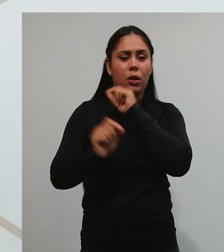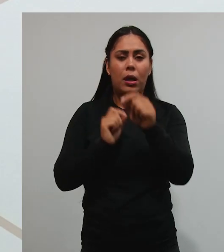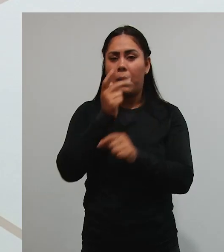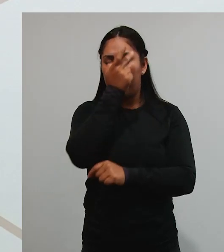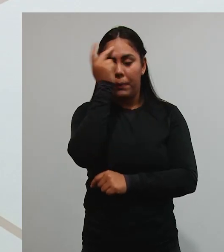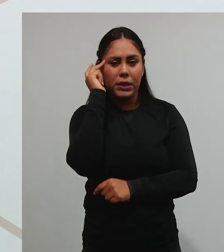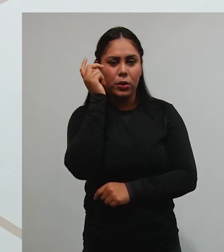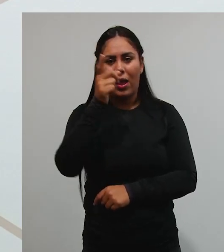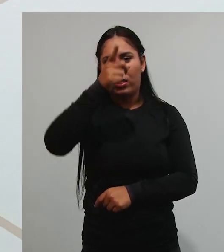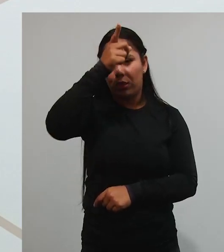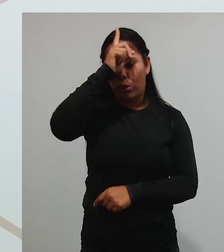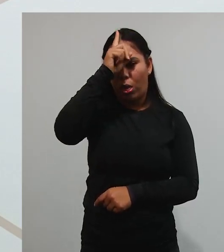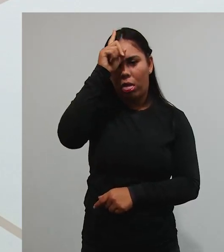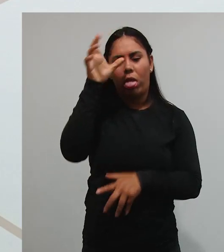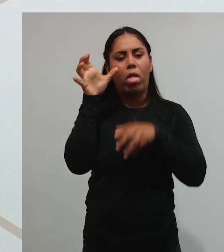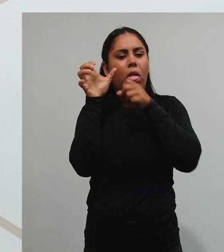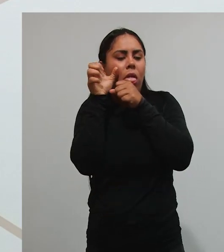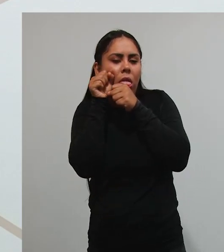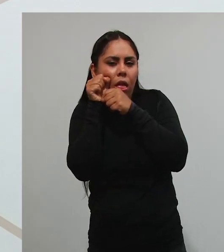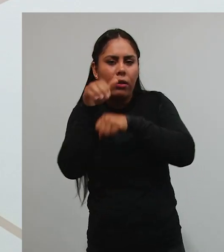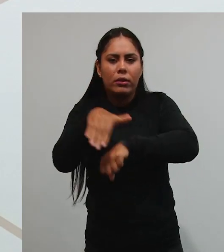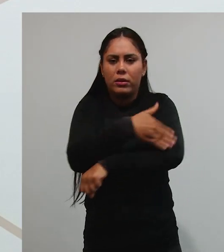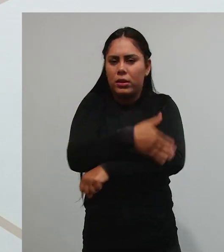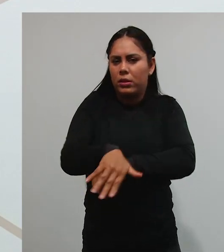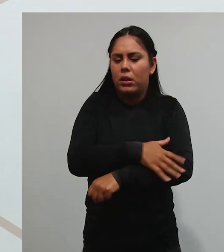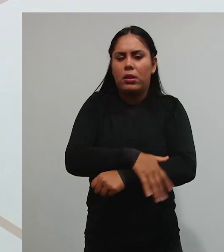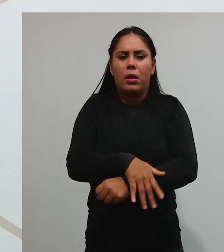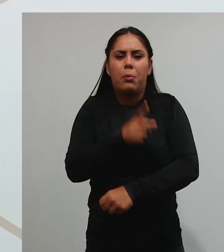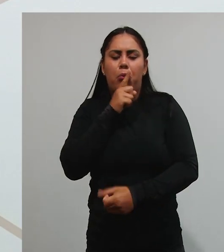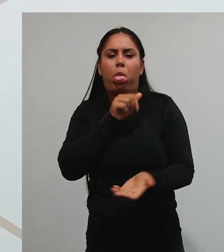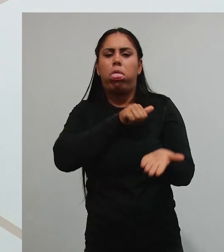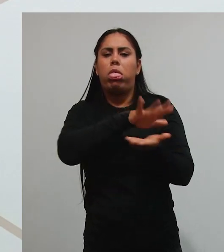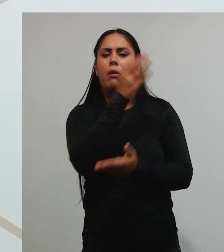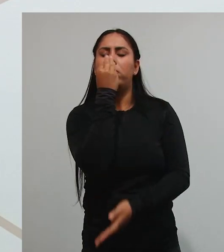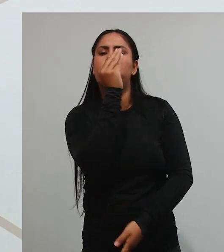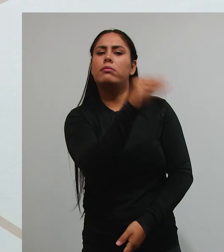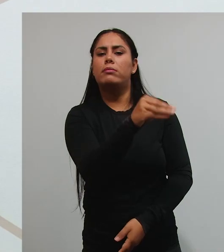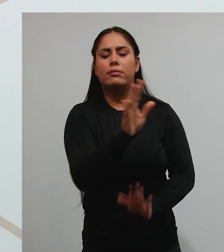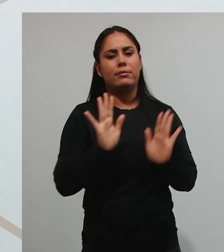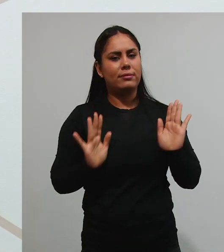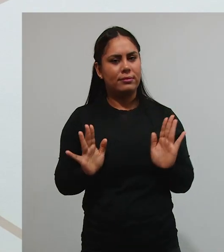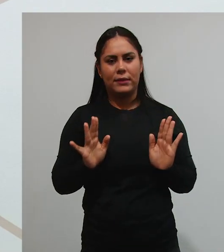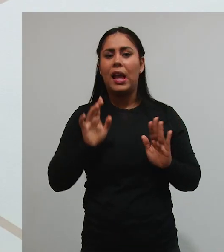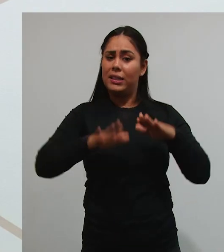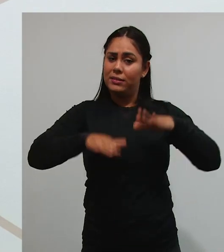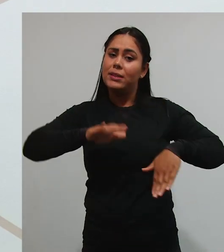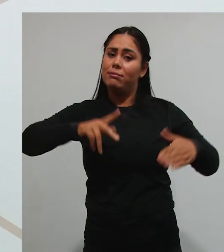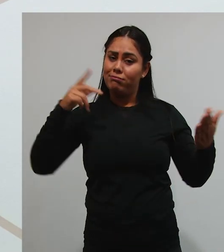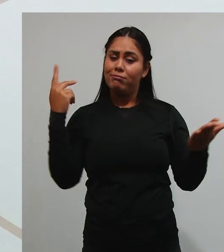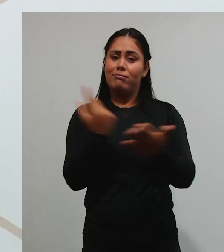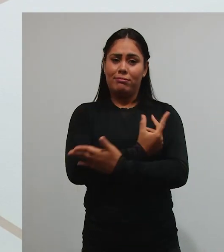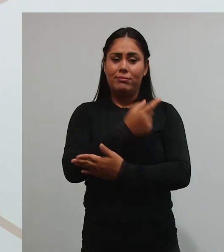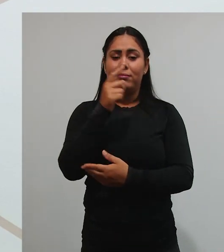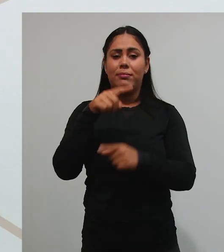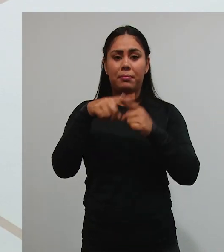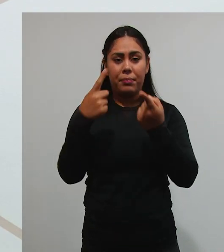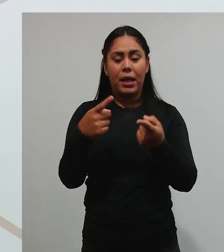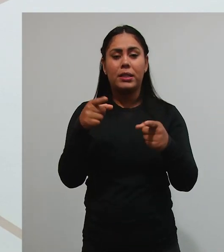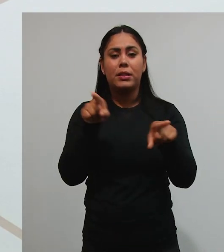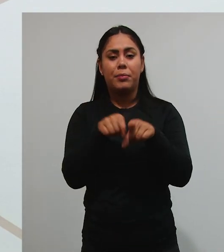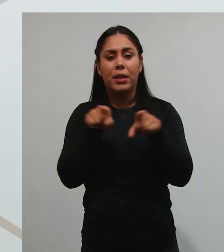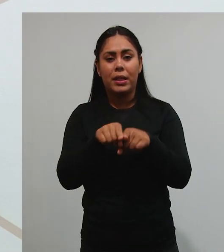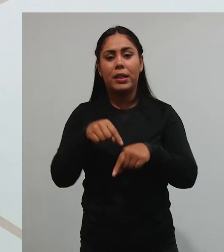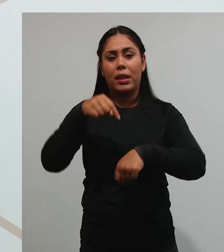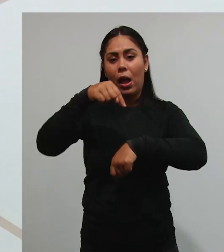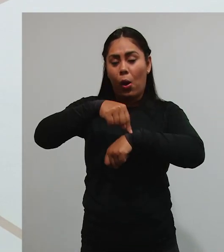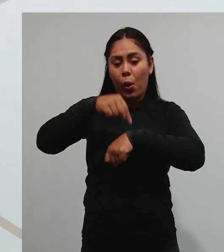nessa situação de rua das pessoas adultas que também não devem ser silenciadas e esquecidas, o que muitas vezes